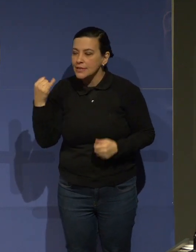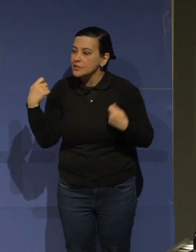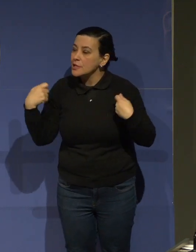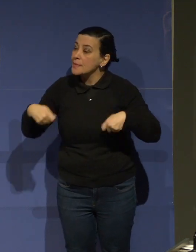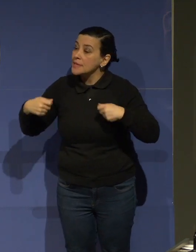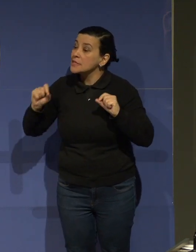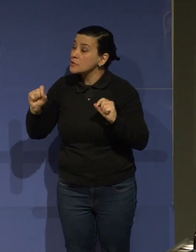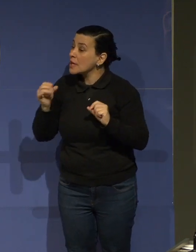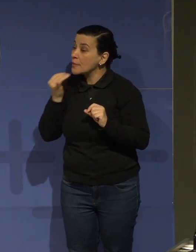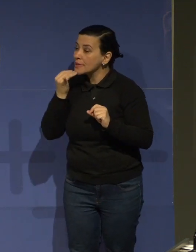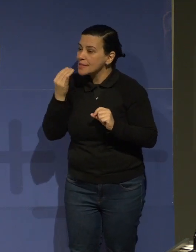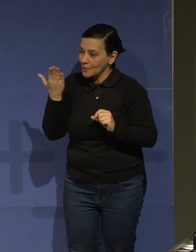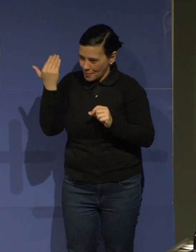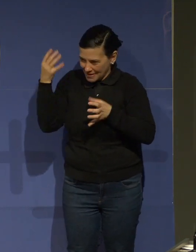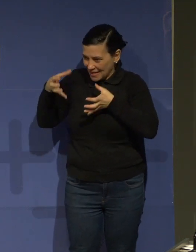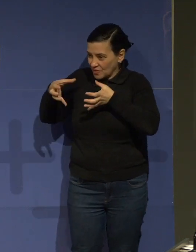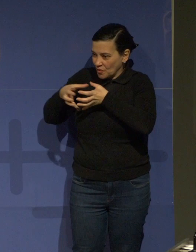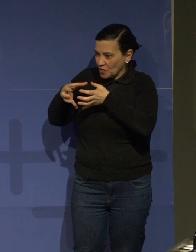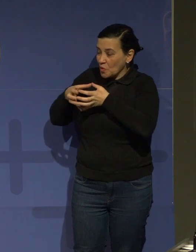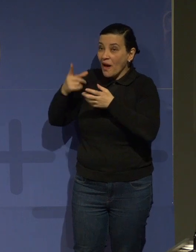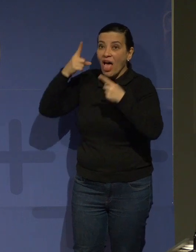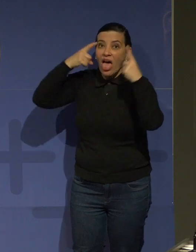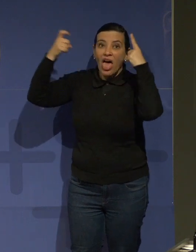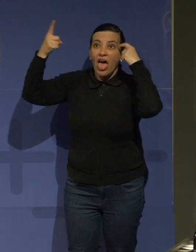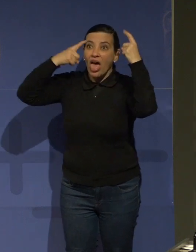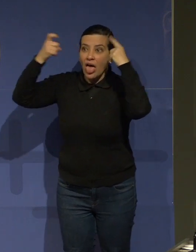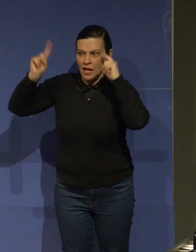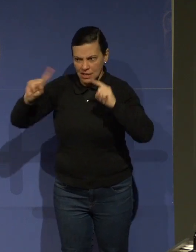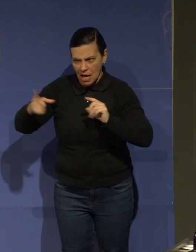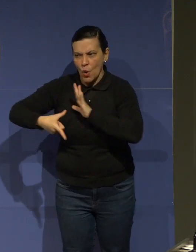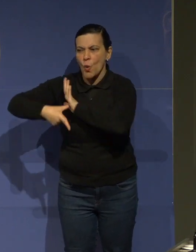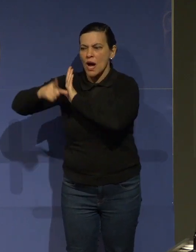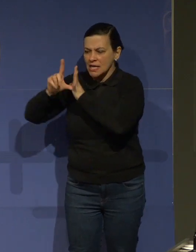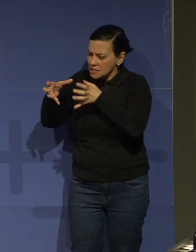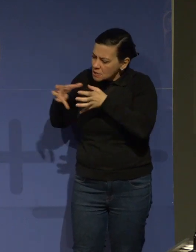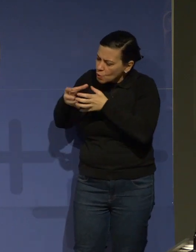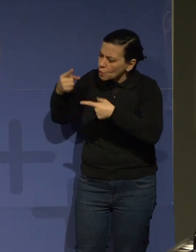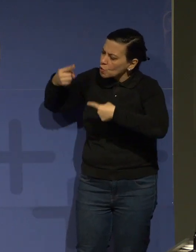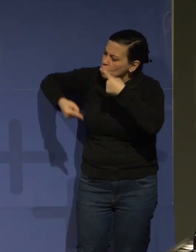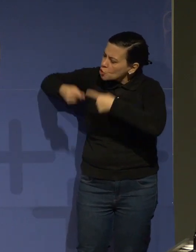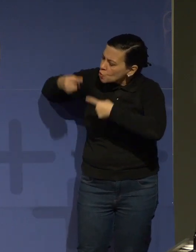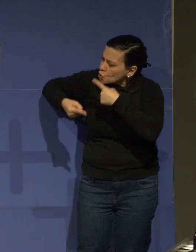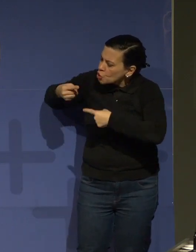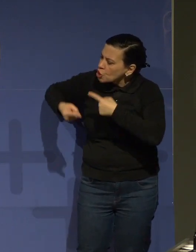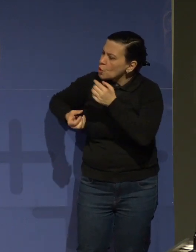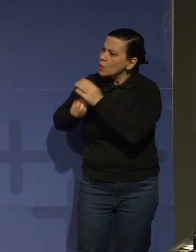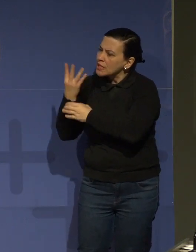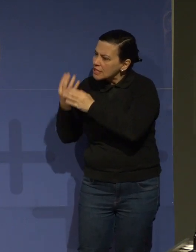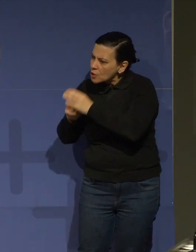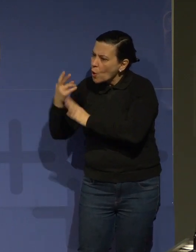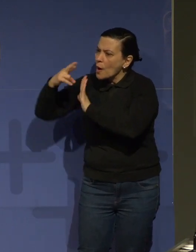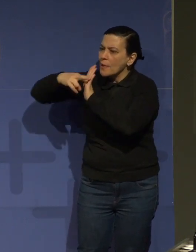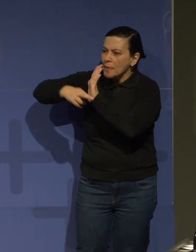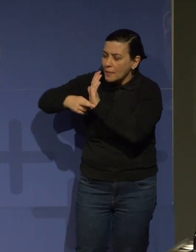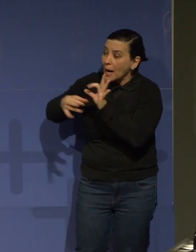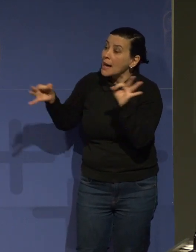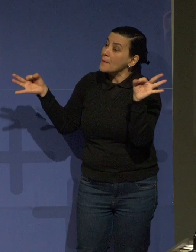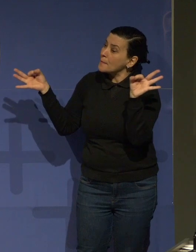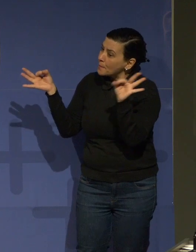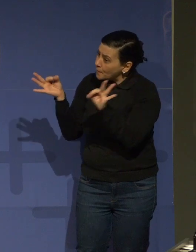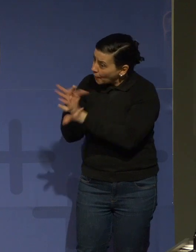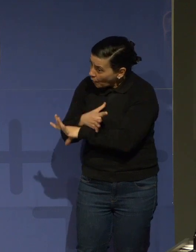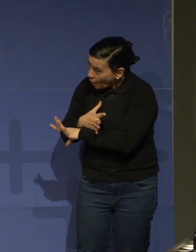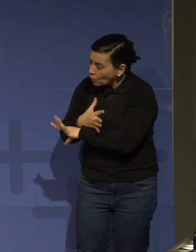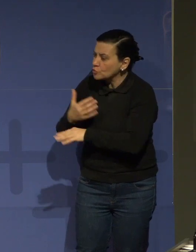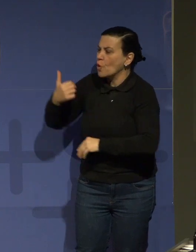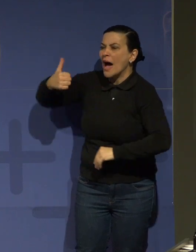foram validadas. Não é simplesmente alguém tirou isso da cabeça. Não, existe uma validação, existe uma discussão enorme. Então, eu acho que vale muito a pena a gente